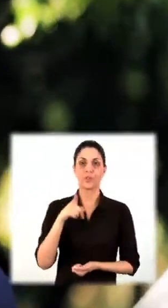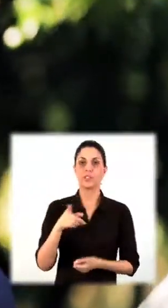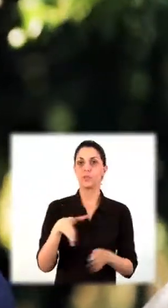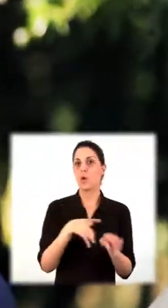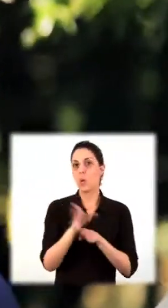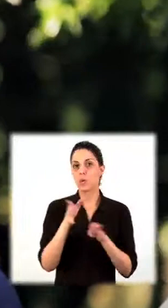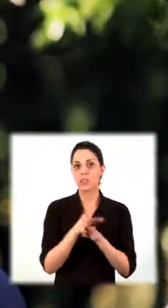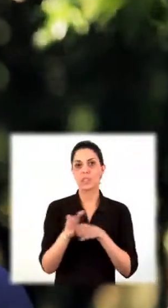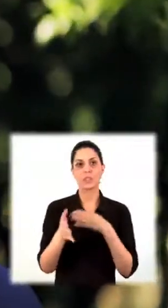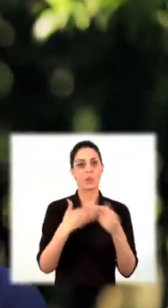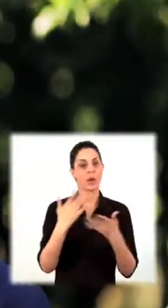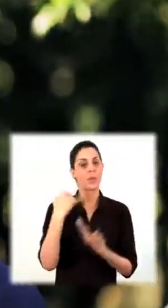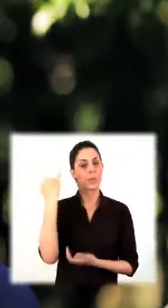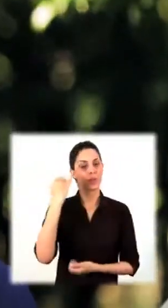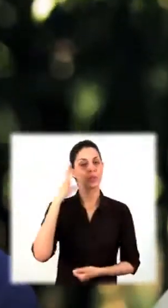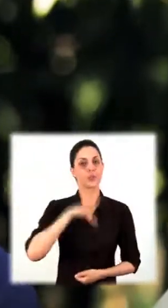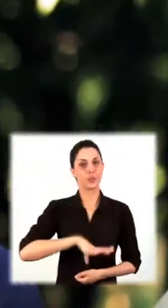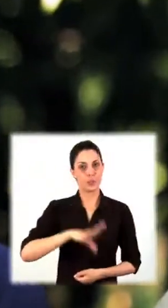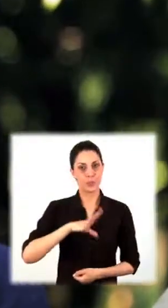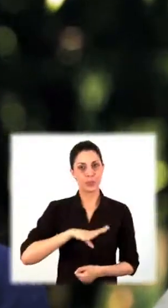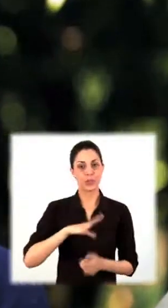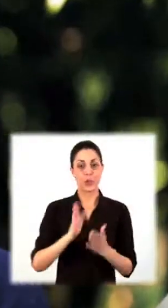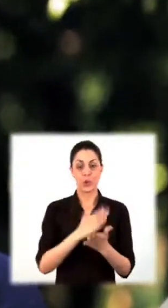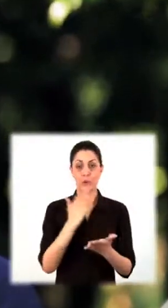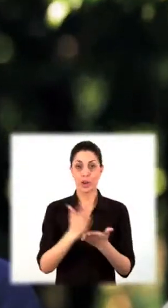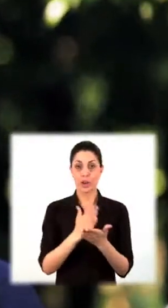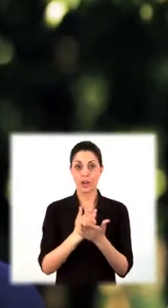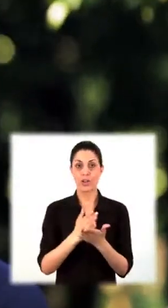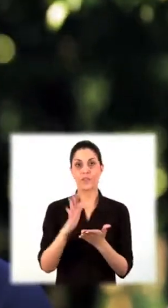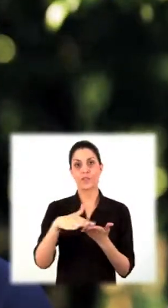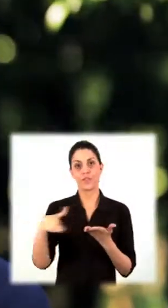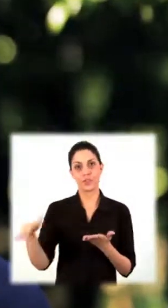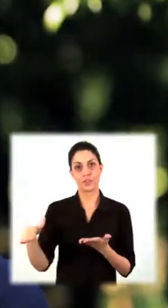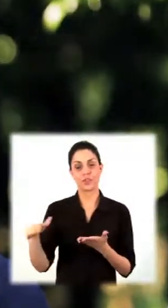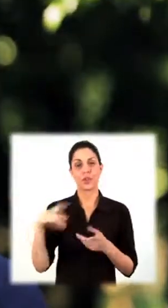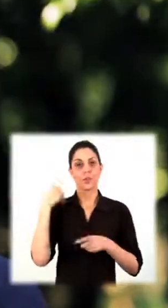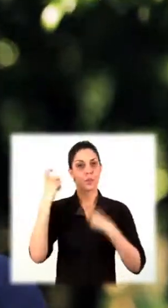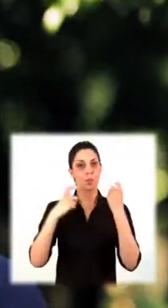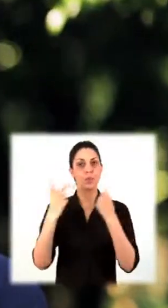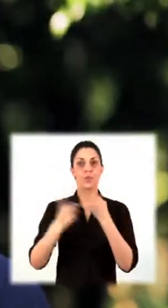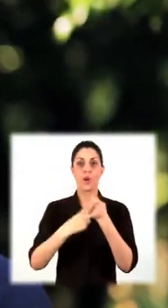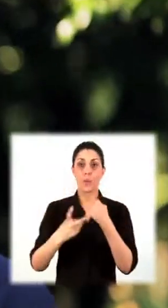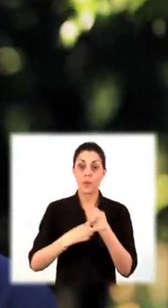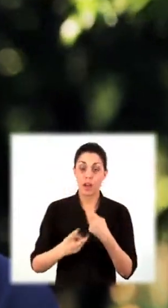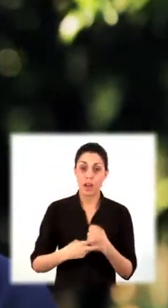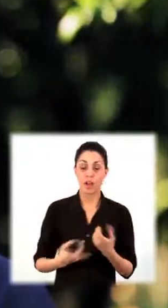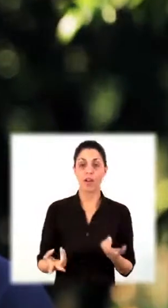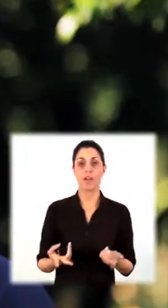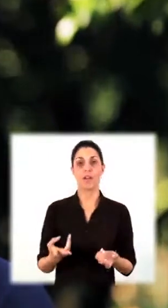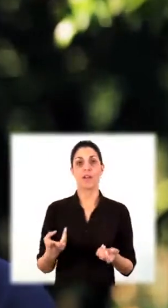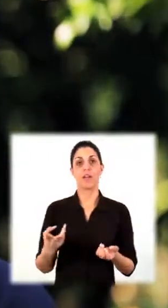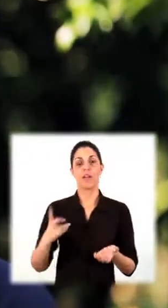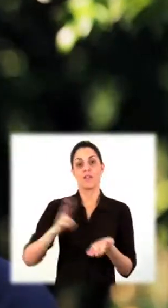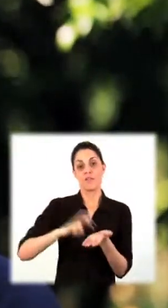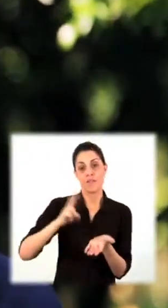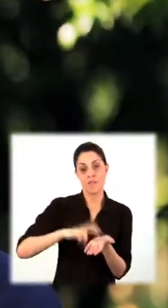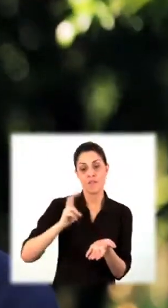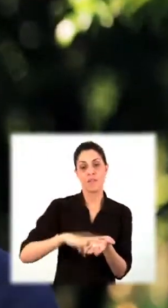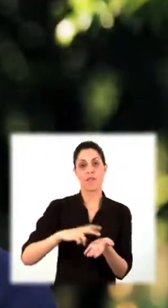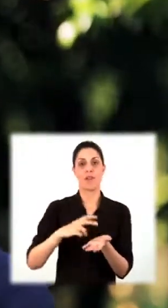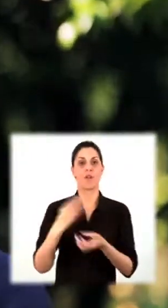Você tem alguma dica especial a respeito da linguagem desses livros infantis? Tem alguma preocupação especial com o vocabulário, com os tempos